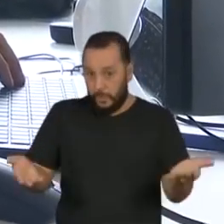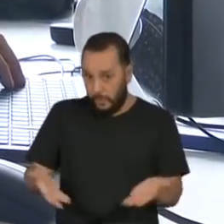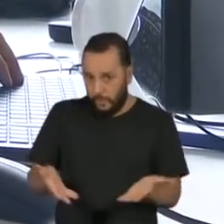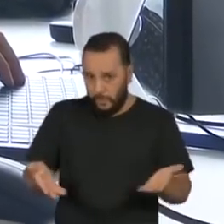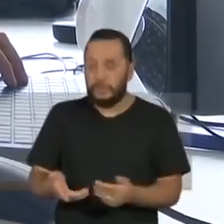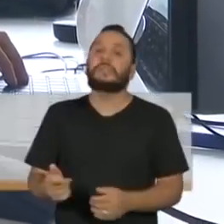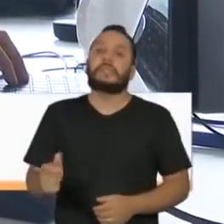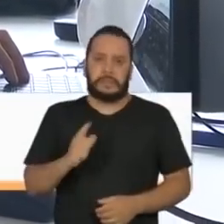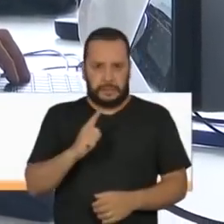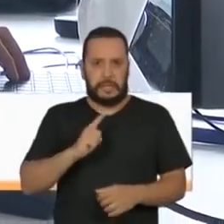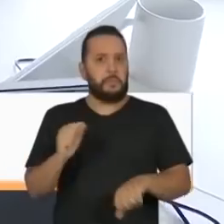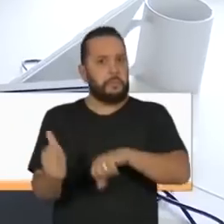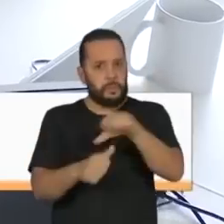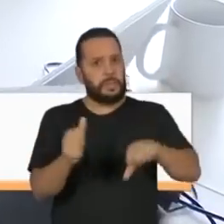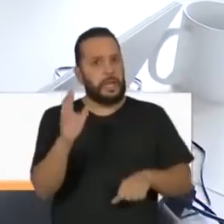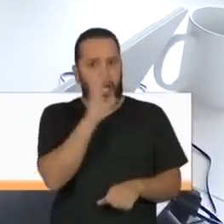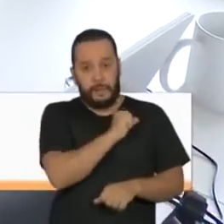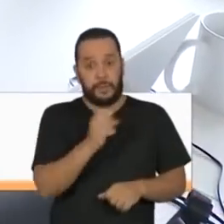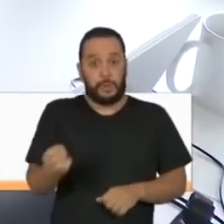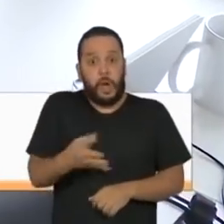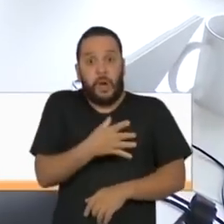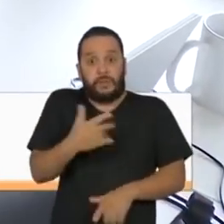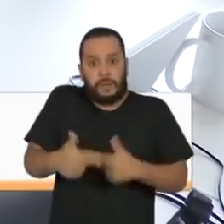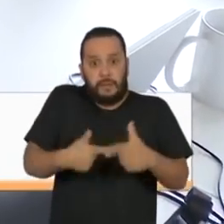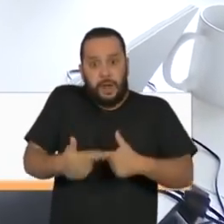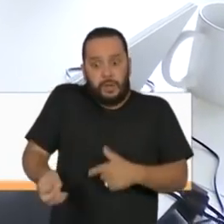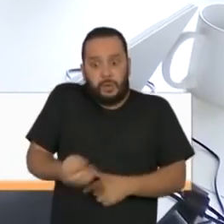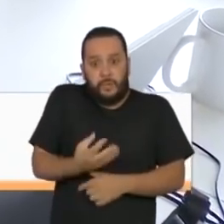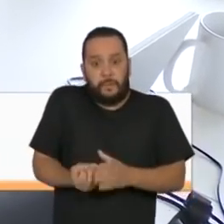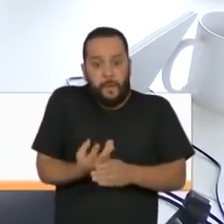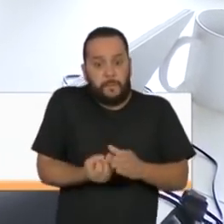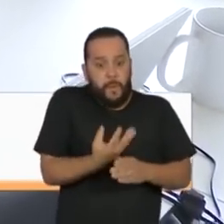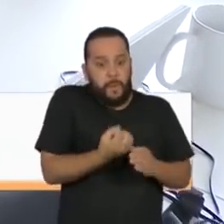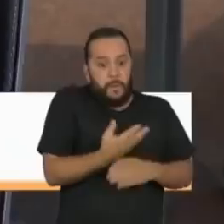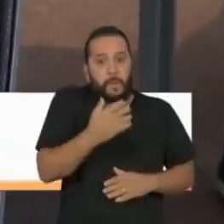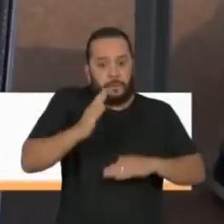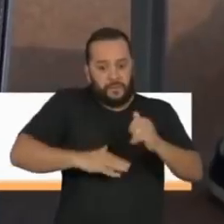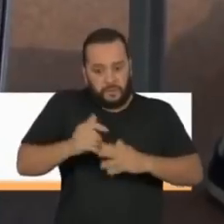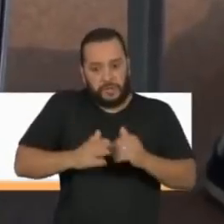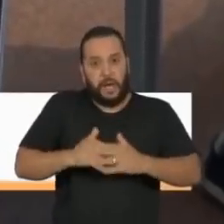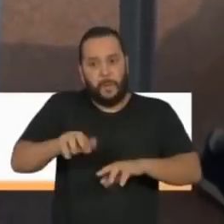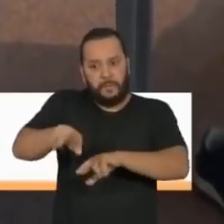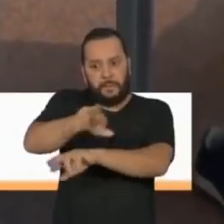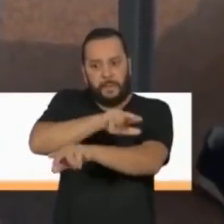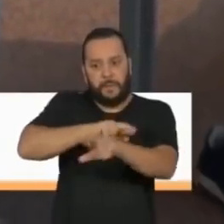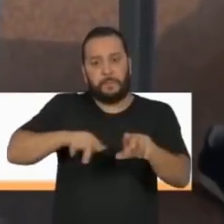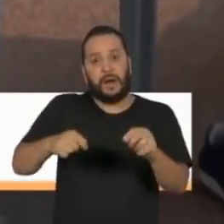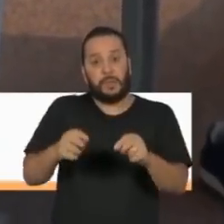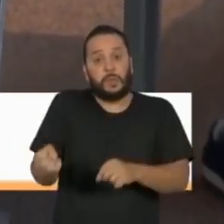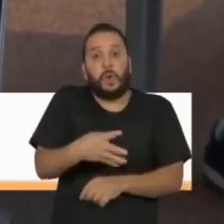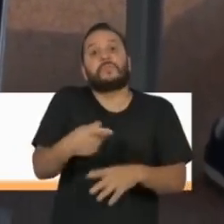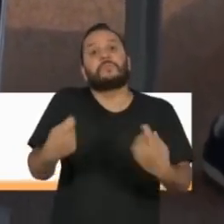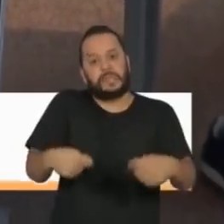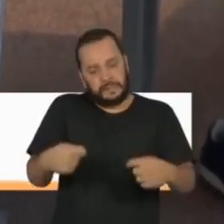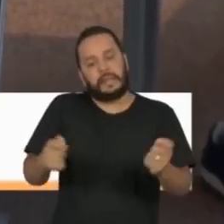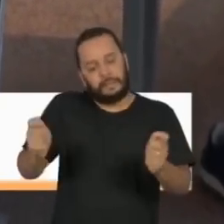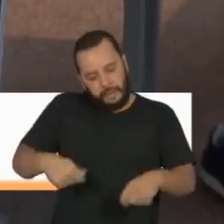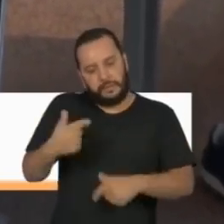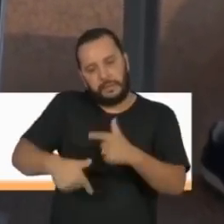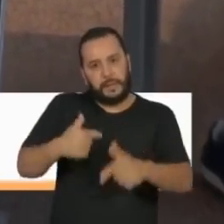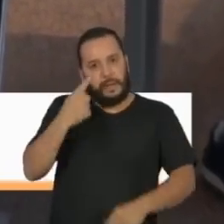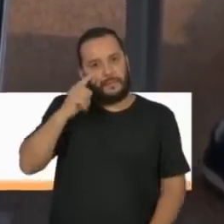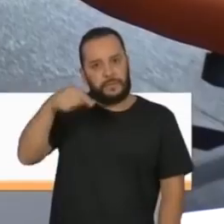cada vez mais rápidas, novas profissões surgem e habilidades diferentes são necessárias para consolidar a vida profissional. A gente